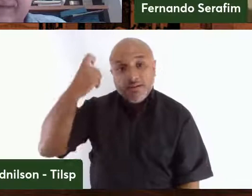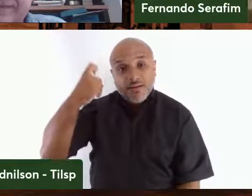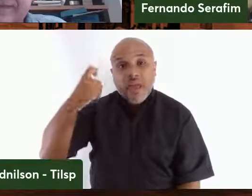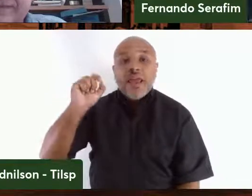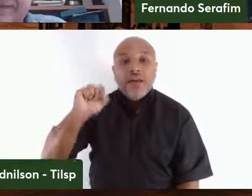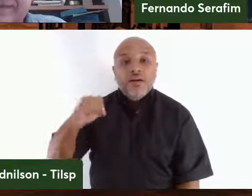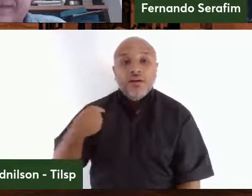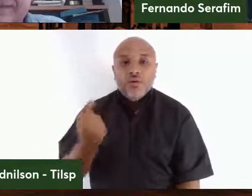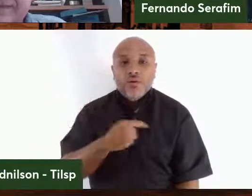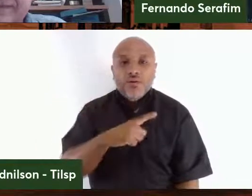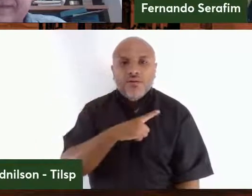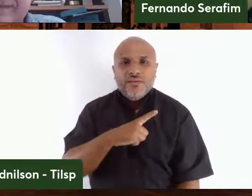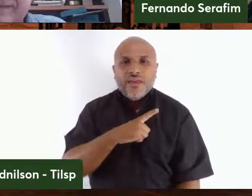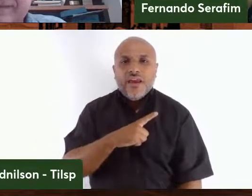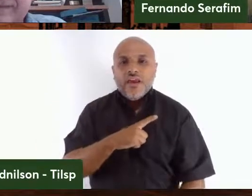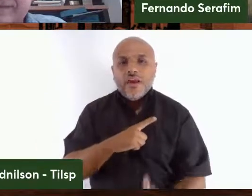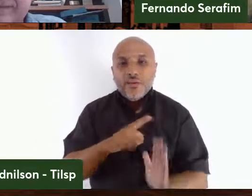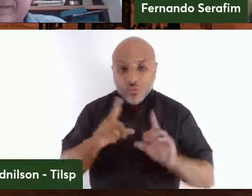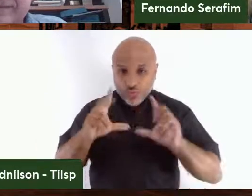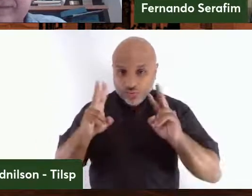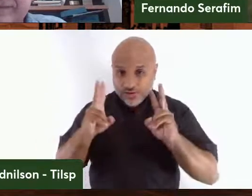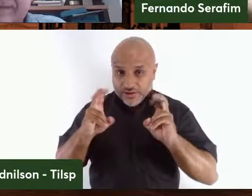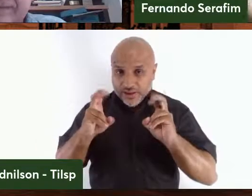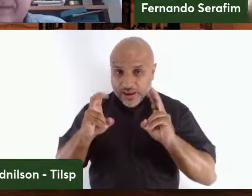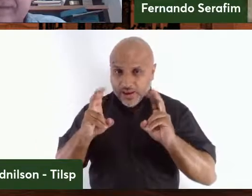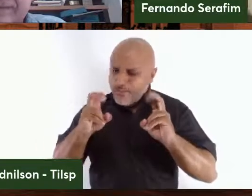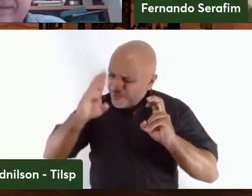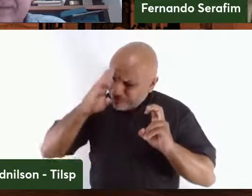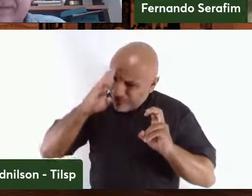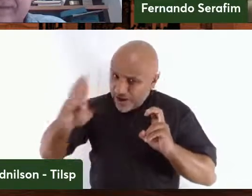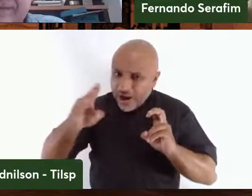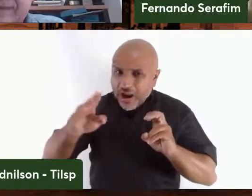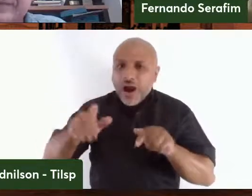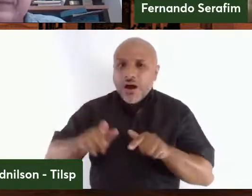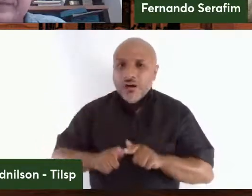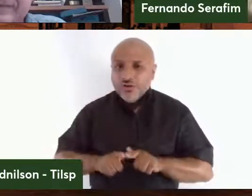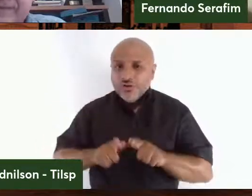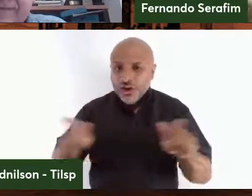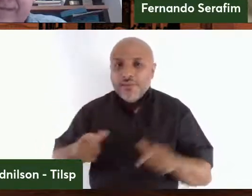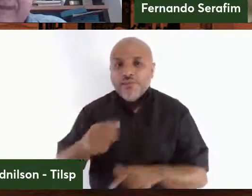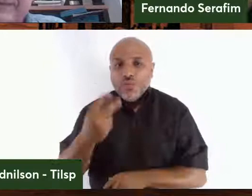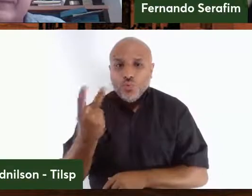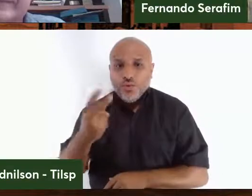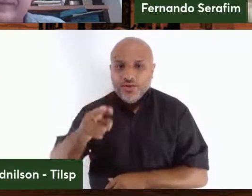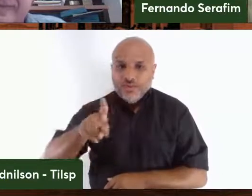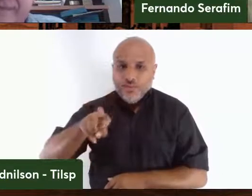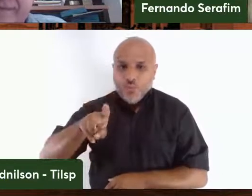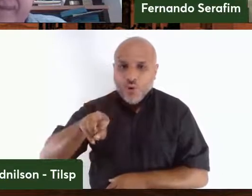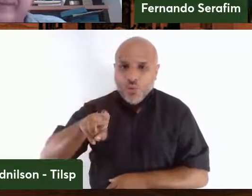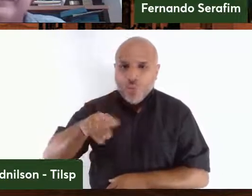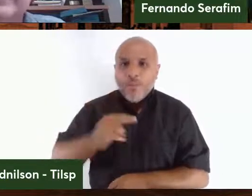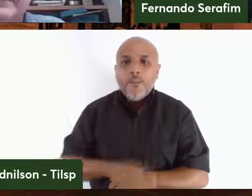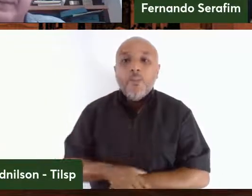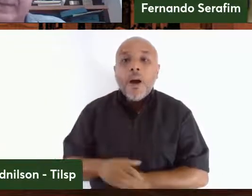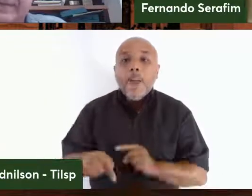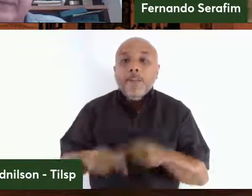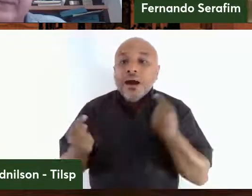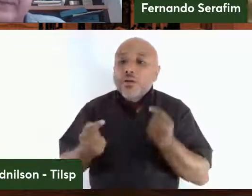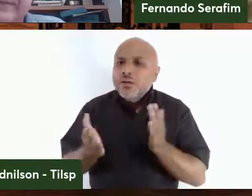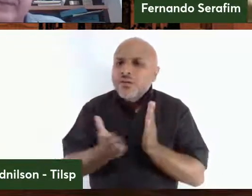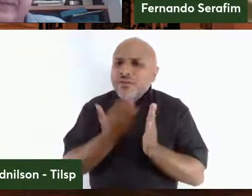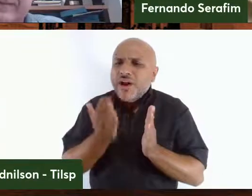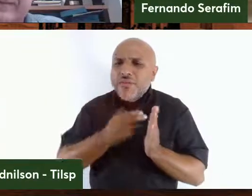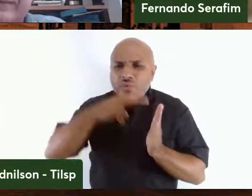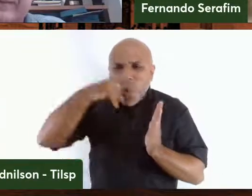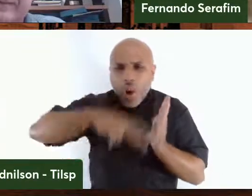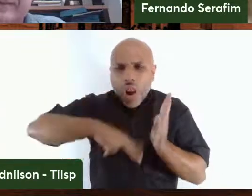a gente tem no título, né, a referência direta aos gêmeos, né, dois irmãos, mas quando a gente vai para o livro, eu lembro